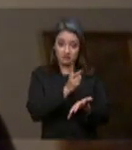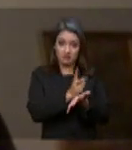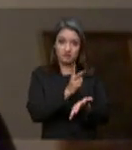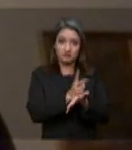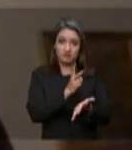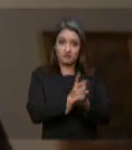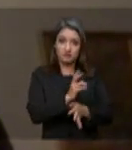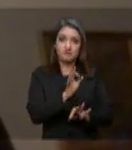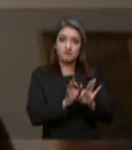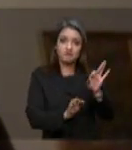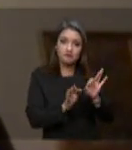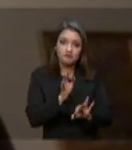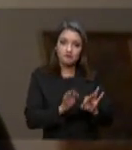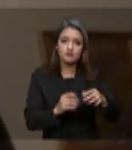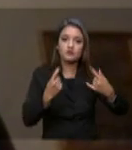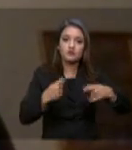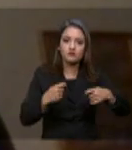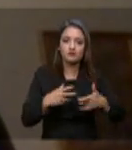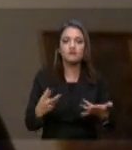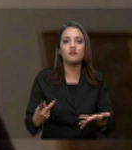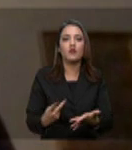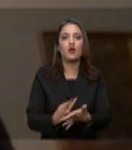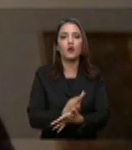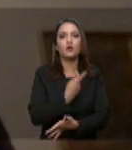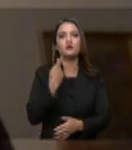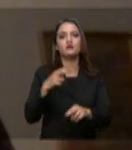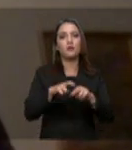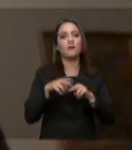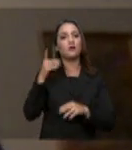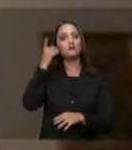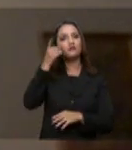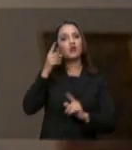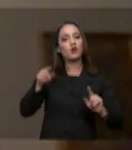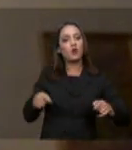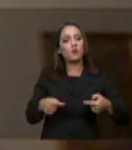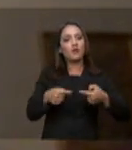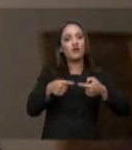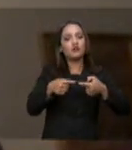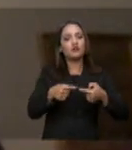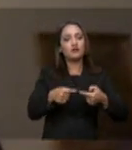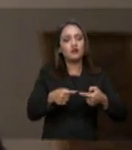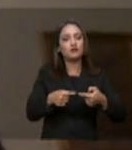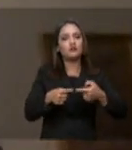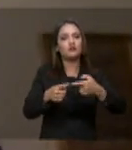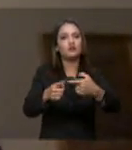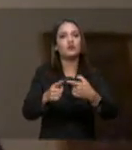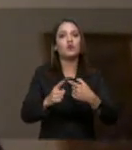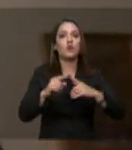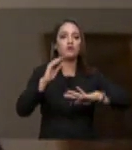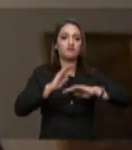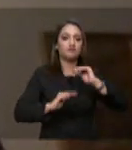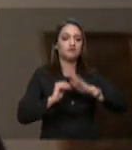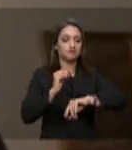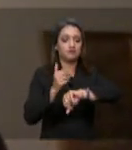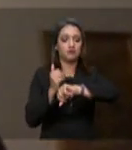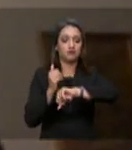civil e cível tenha sido praticado pelo congressista em conexão com o exercício do mandato